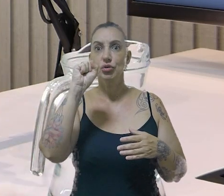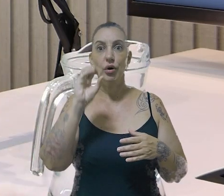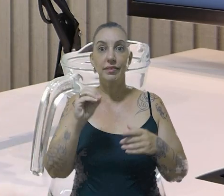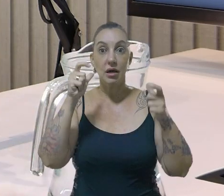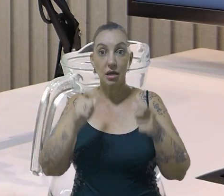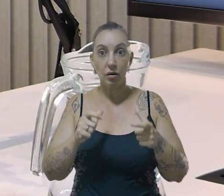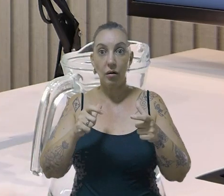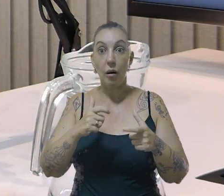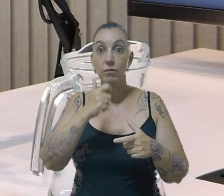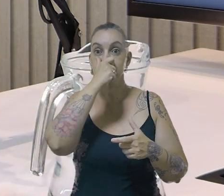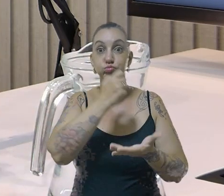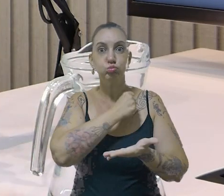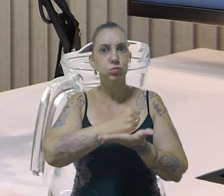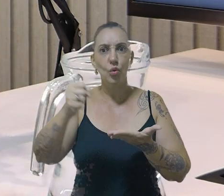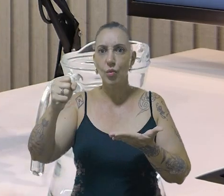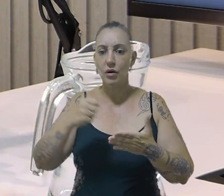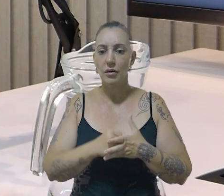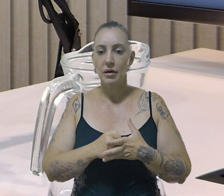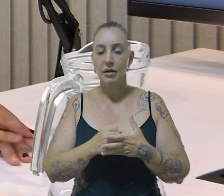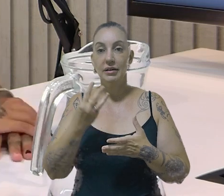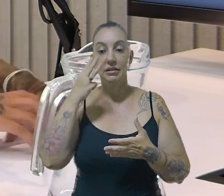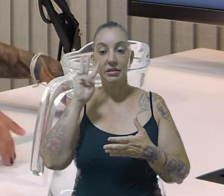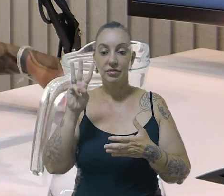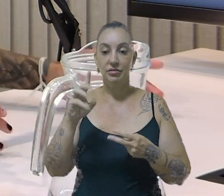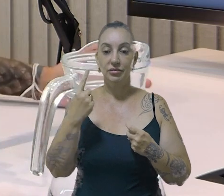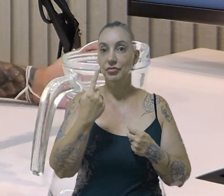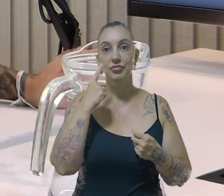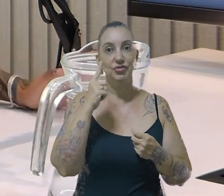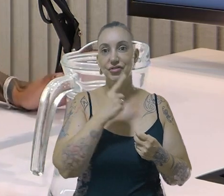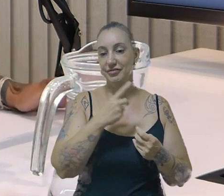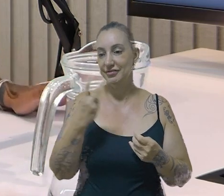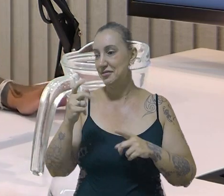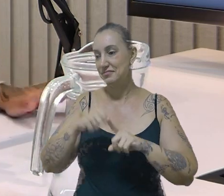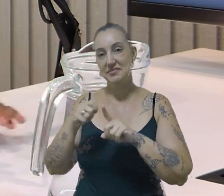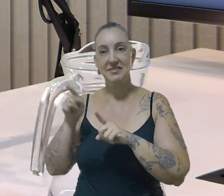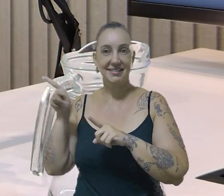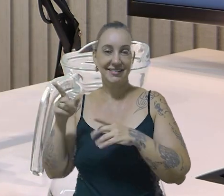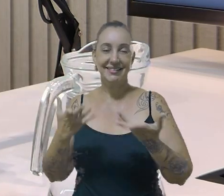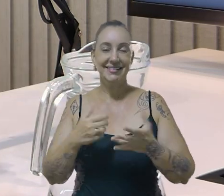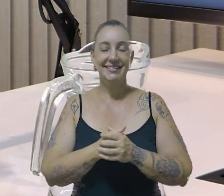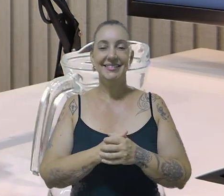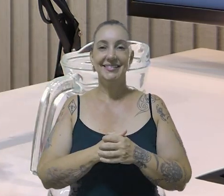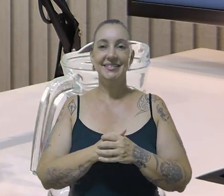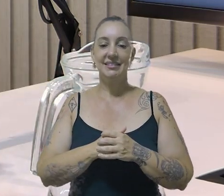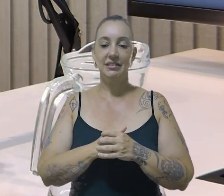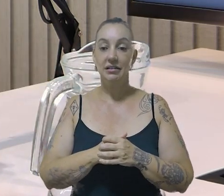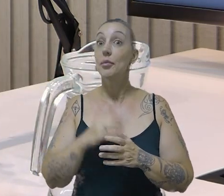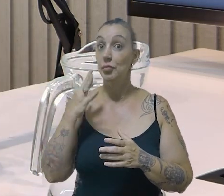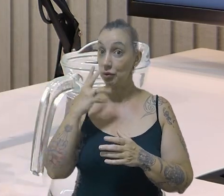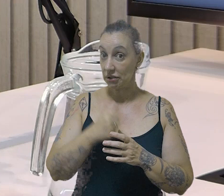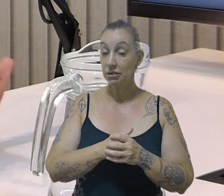três dias assim meu Deus o público de três dias foi o público de dois meses no SESC Ipiranga assim e foi muito bonito